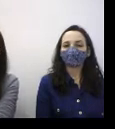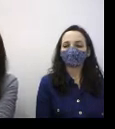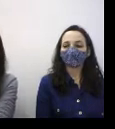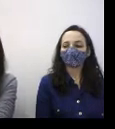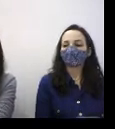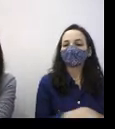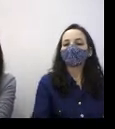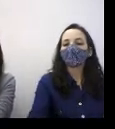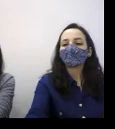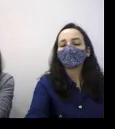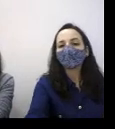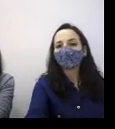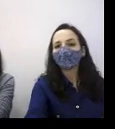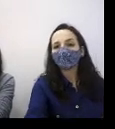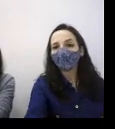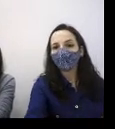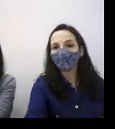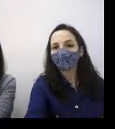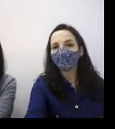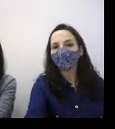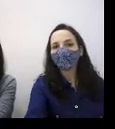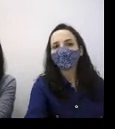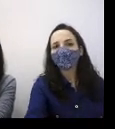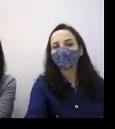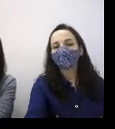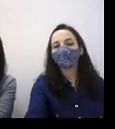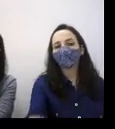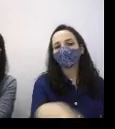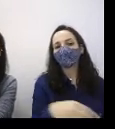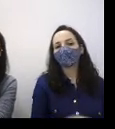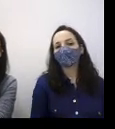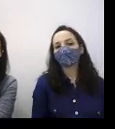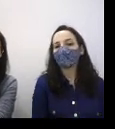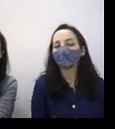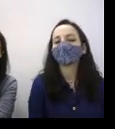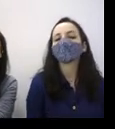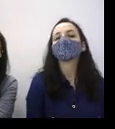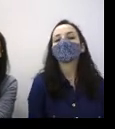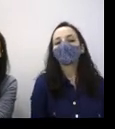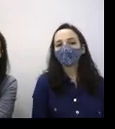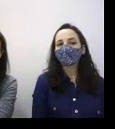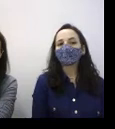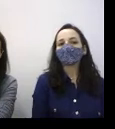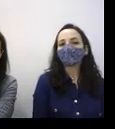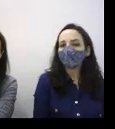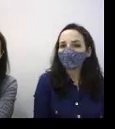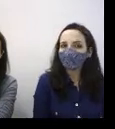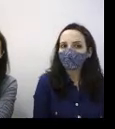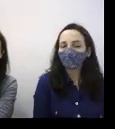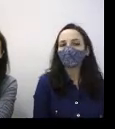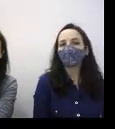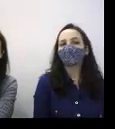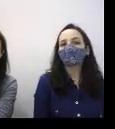ruins. E os sintomas, né, que a gente trouxe aqui também, né?